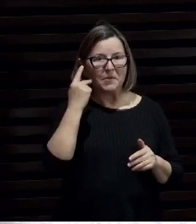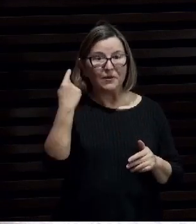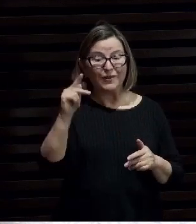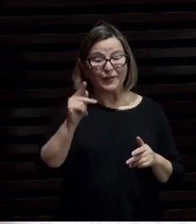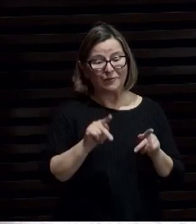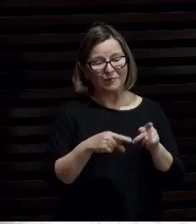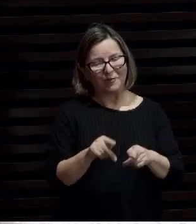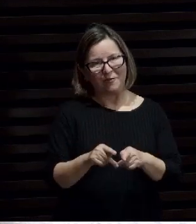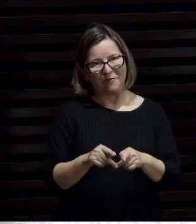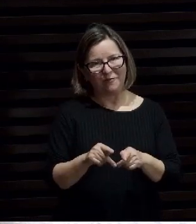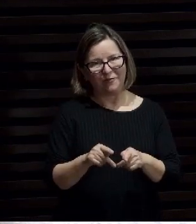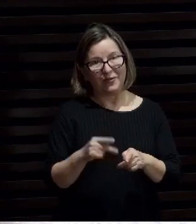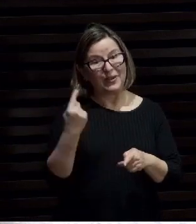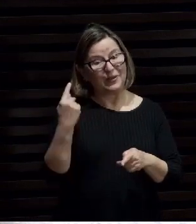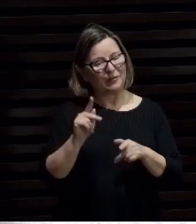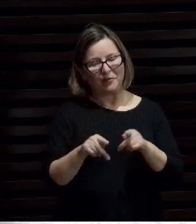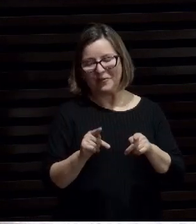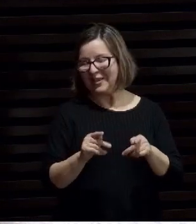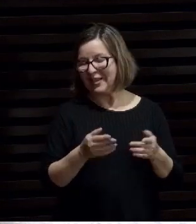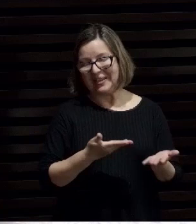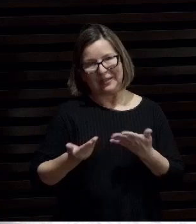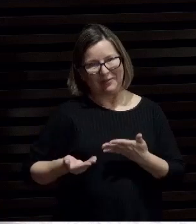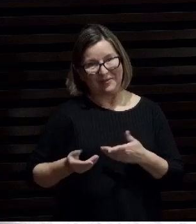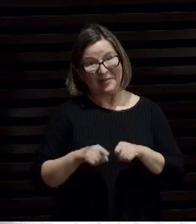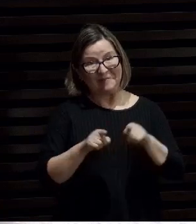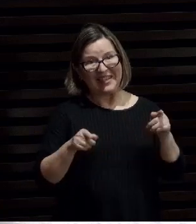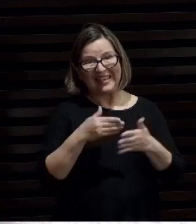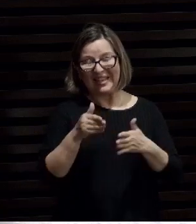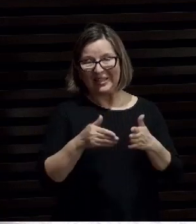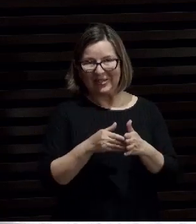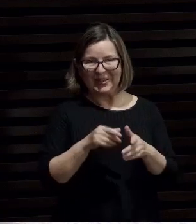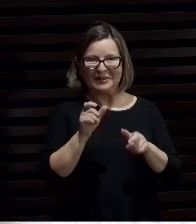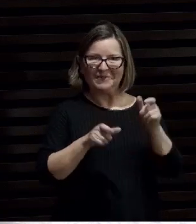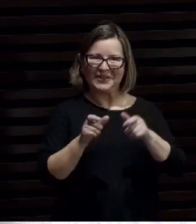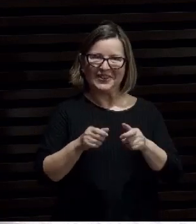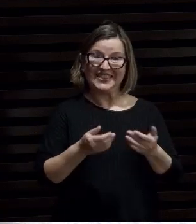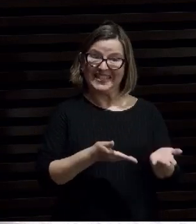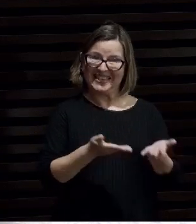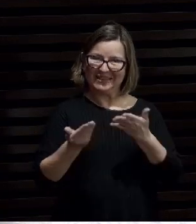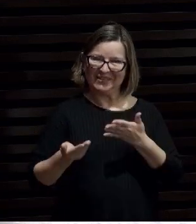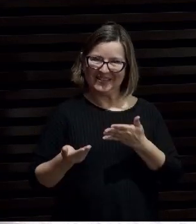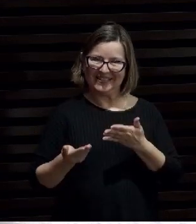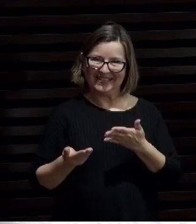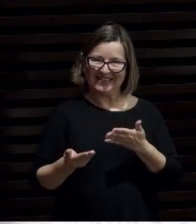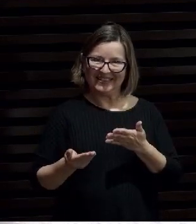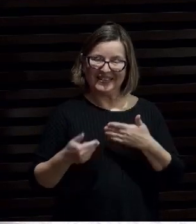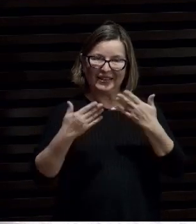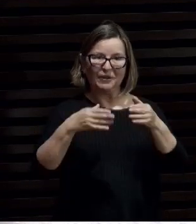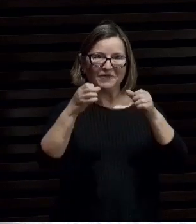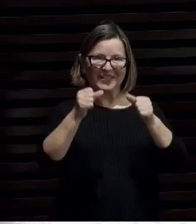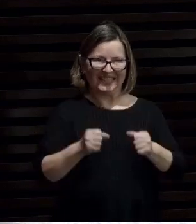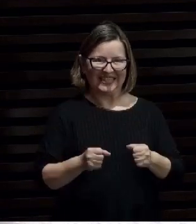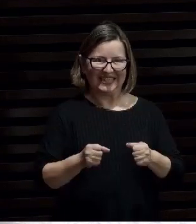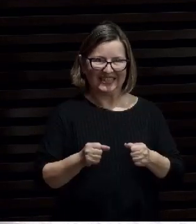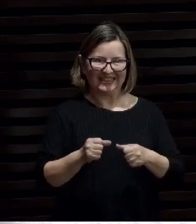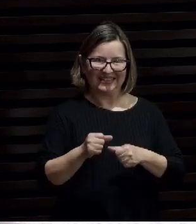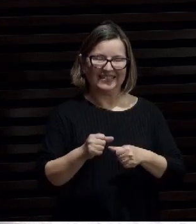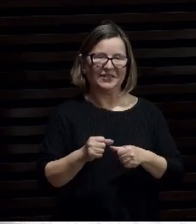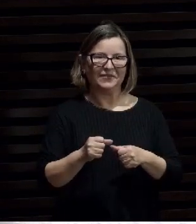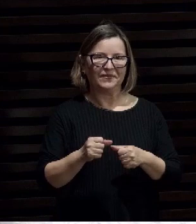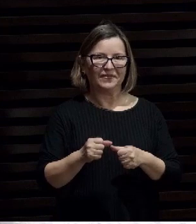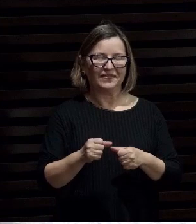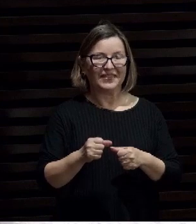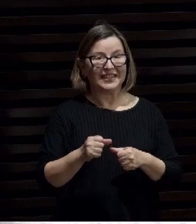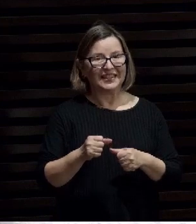receberam, mas a todos quantos o receberam, deu-lhes o poder ou o